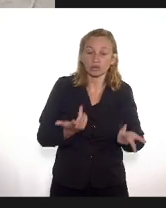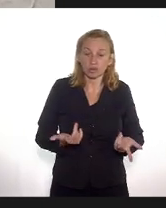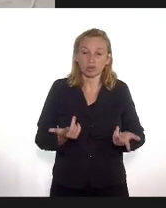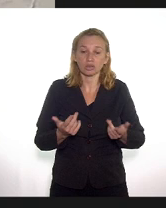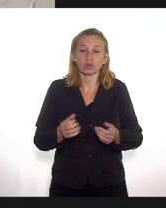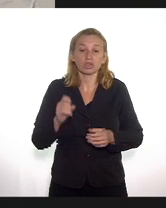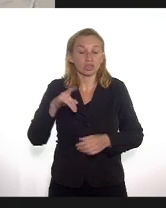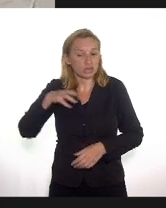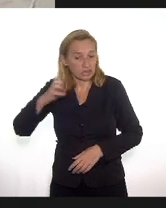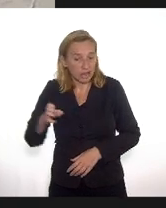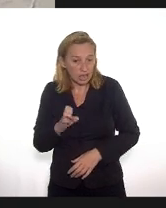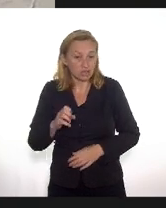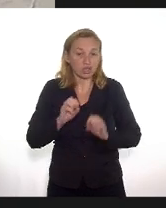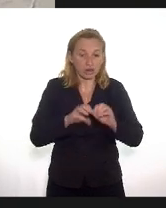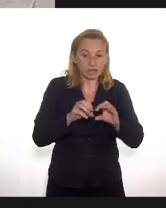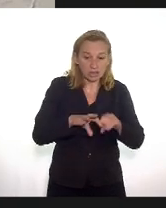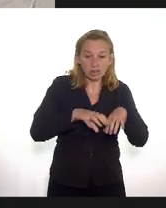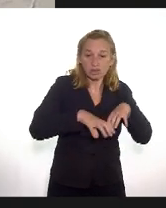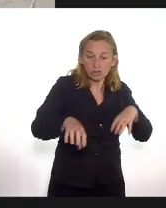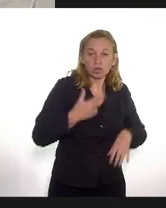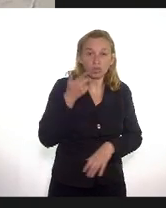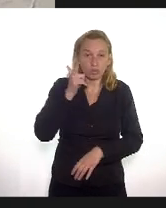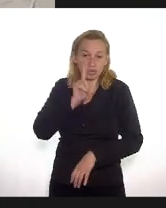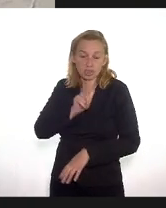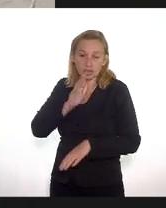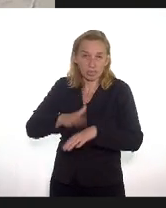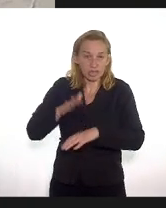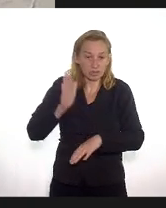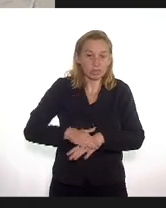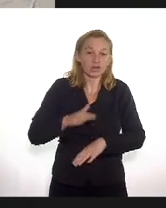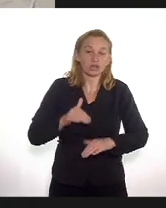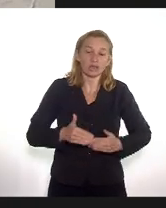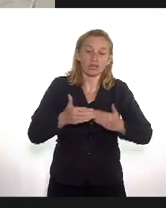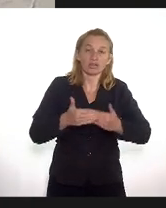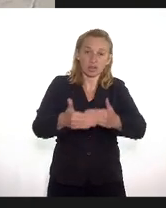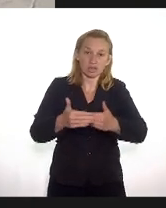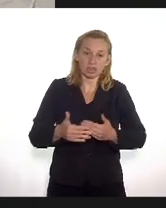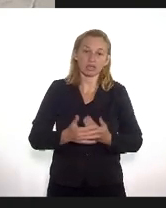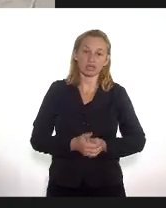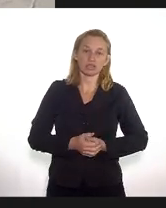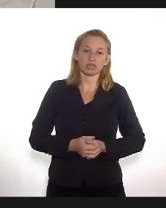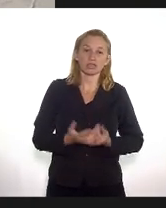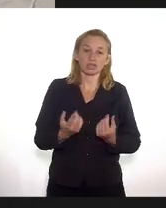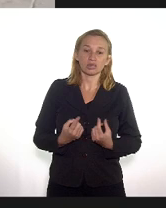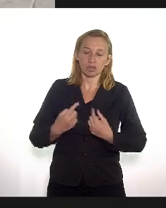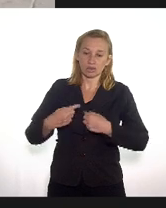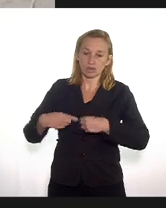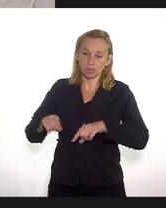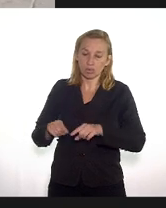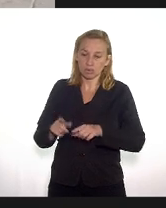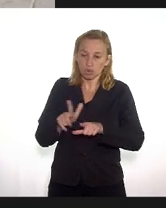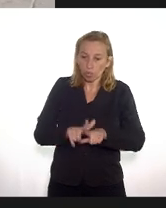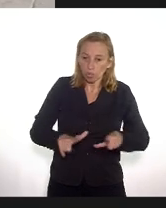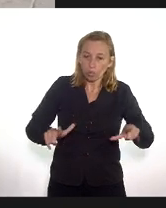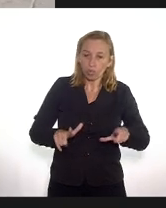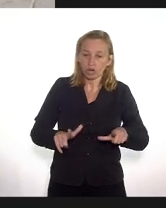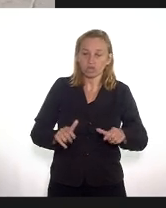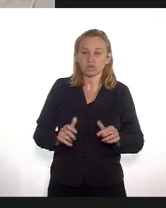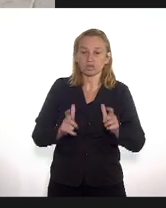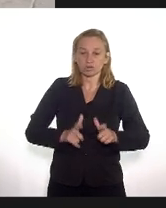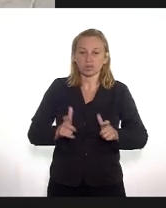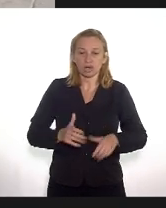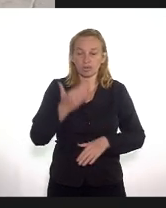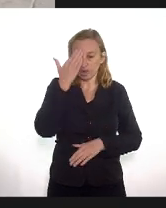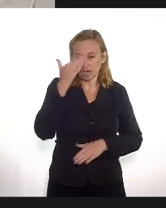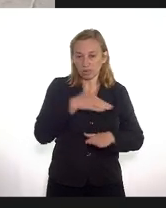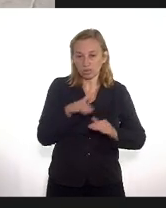CEDERJ, do ensino à distância, para que a gente consiga cada vez mais avançar e combater a evasão e os problemas dos povos. Muito obrigado a todos e